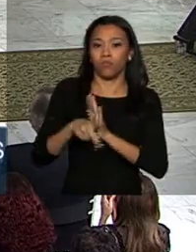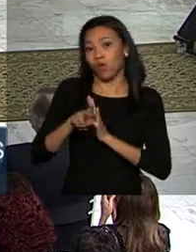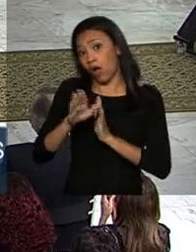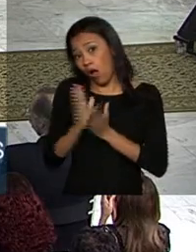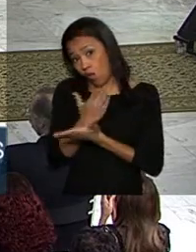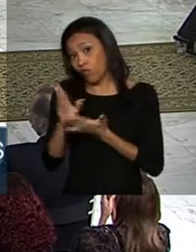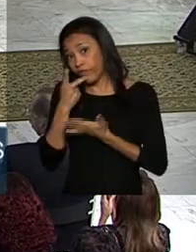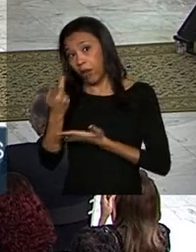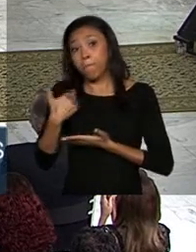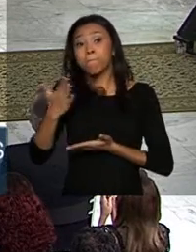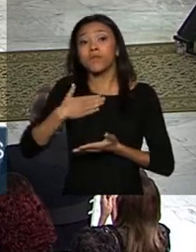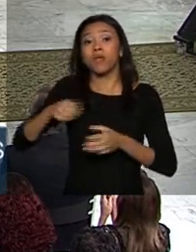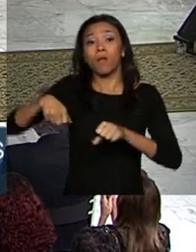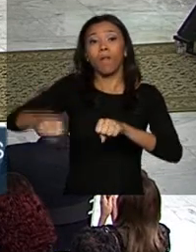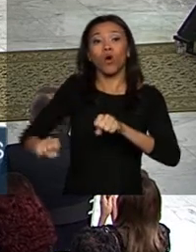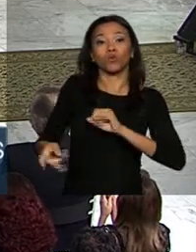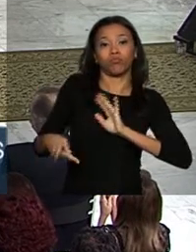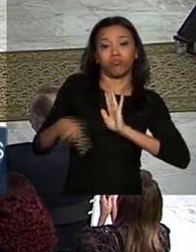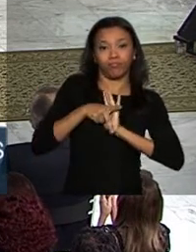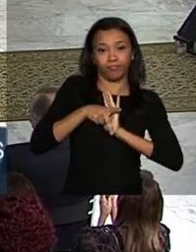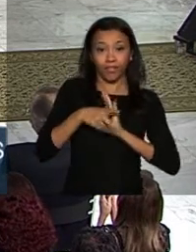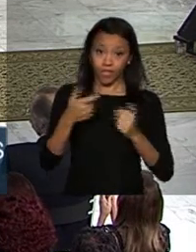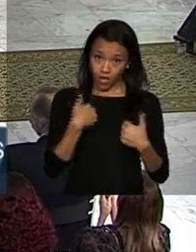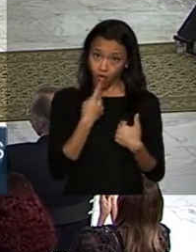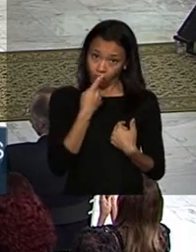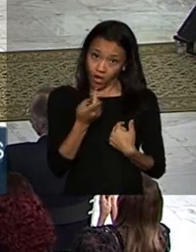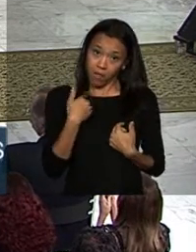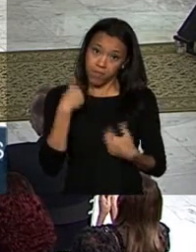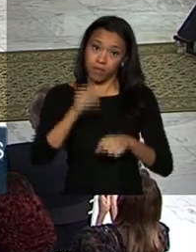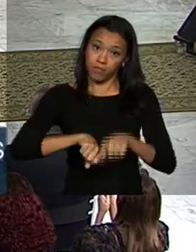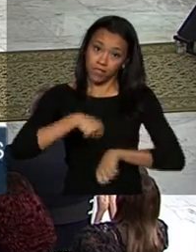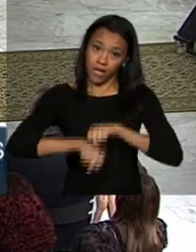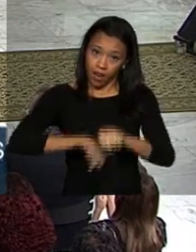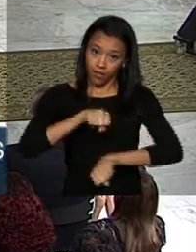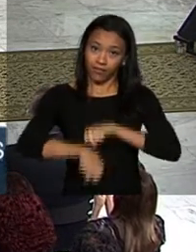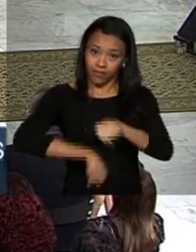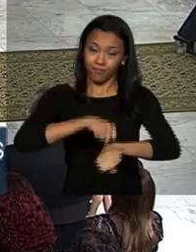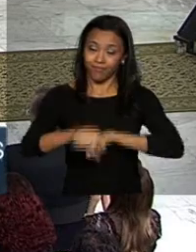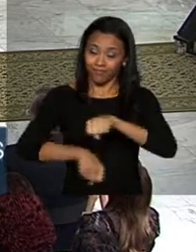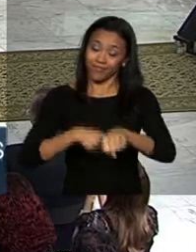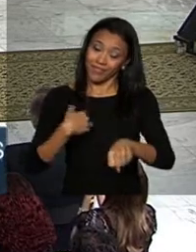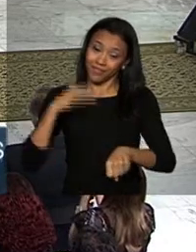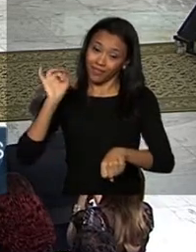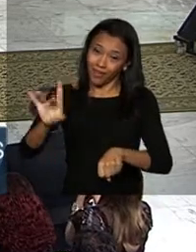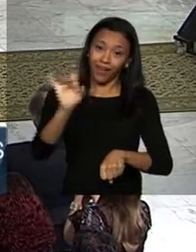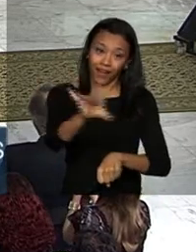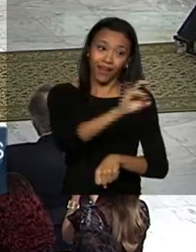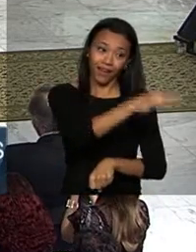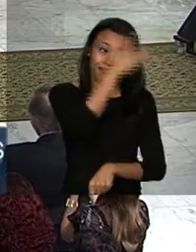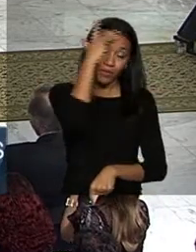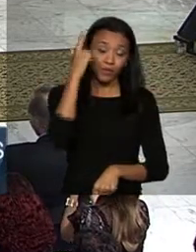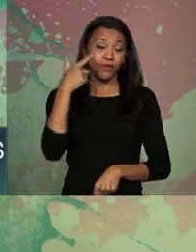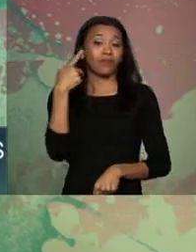moto. E eu, modestamente, da minha bicicleta. Cada um tem o seu sonho.